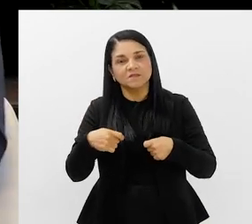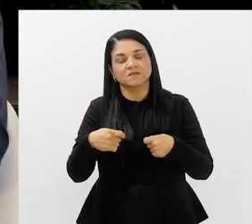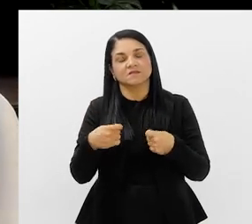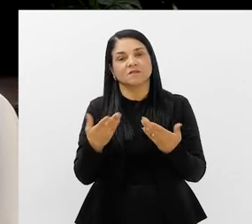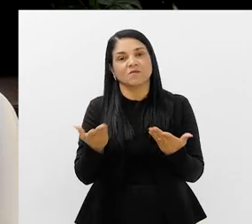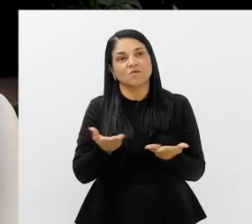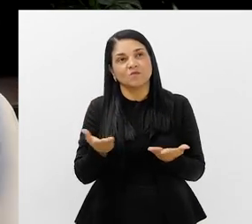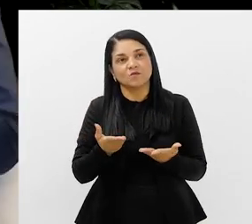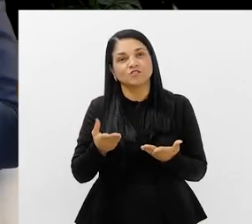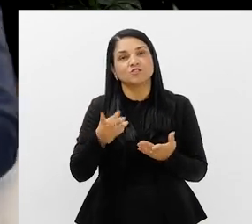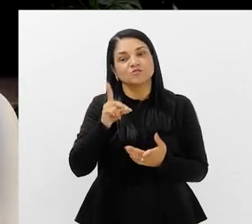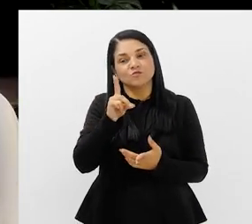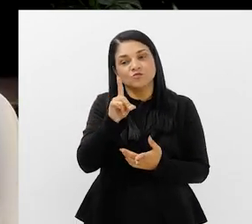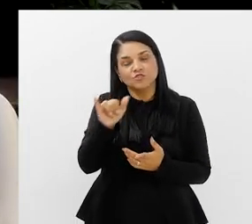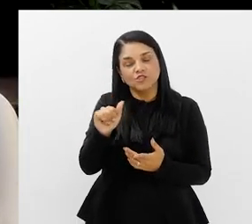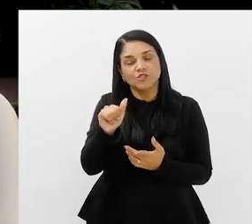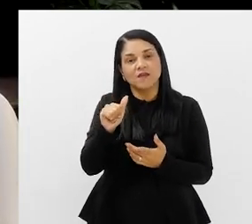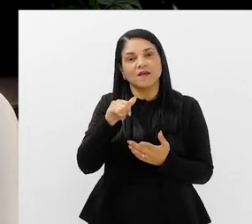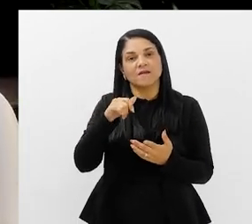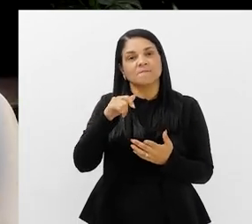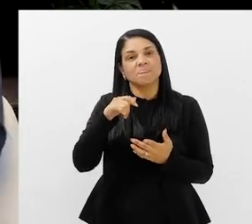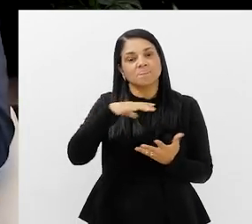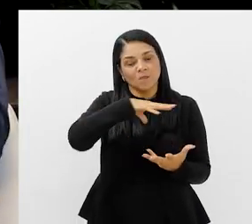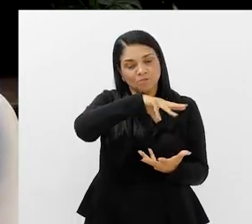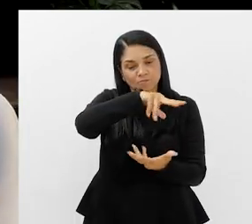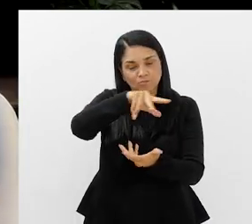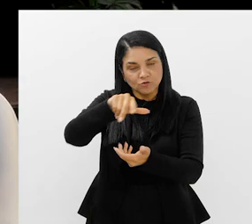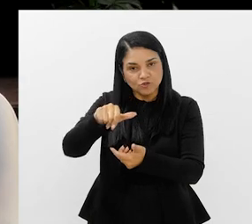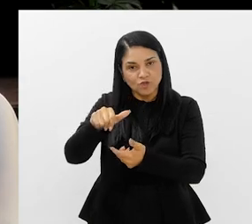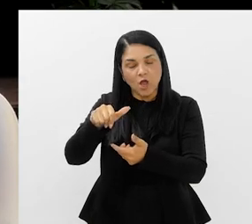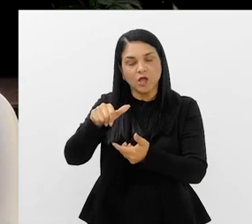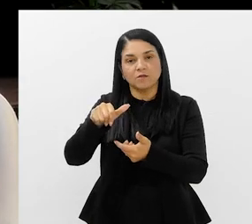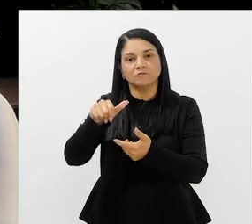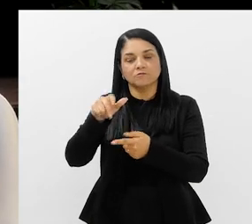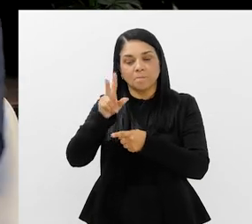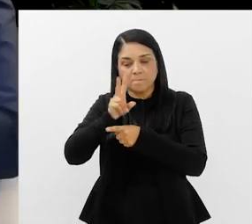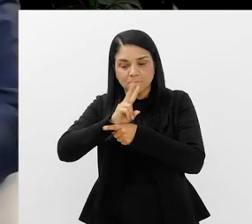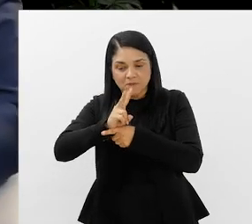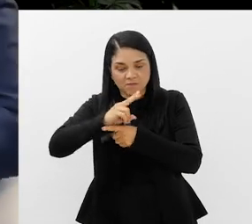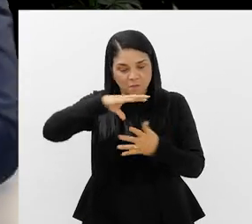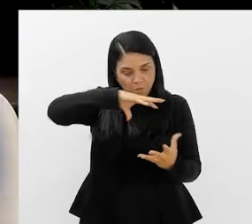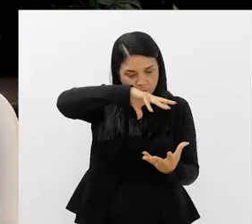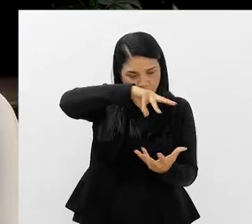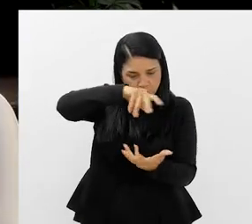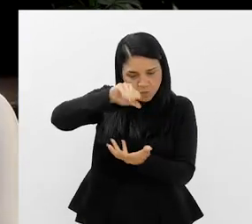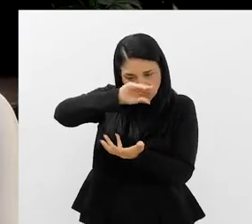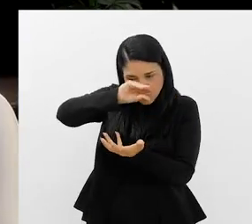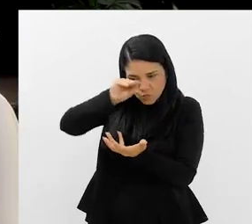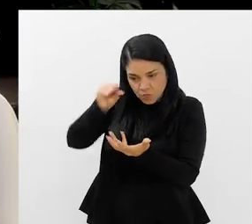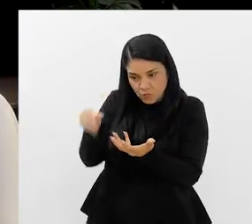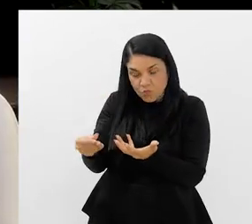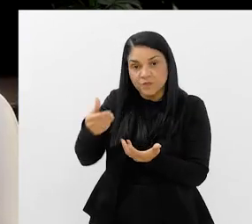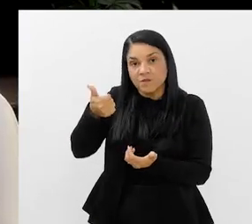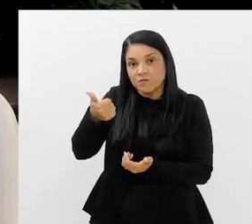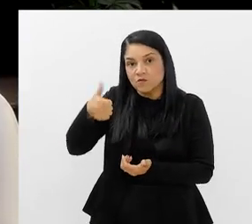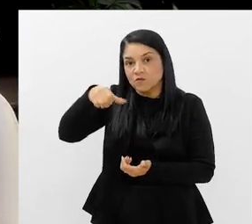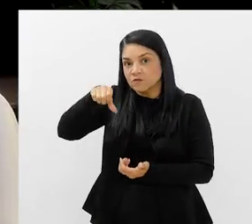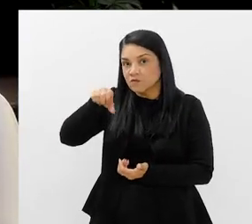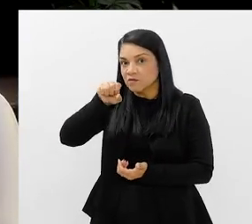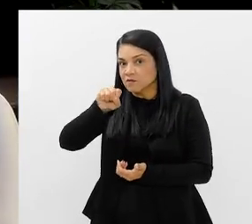nos mobiliza para o dia de hoje, que é o Dia Internacional da Preservação da Camada de Ozônio, e essa data foi escolhida